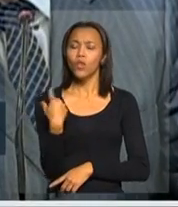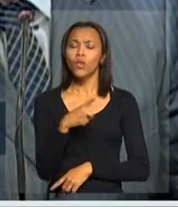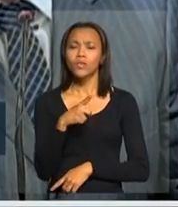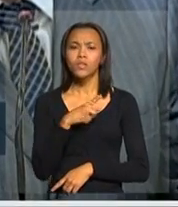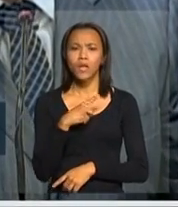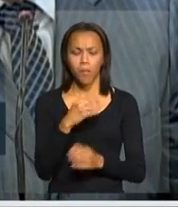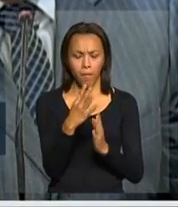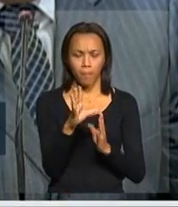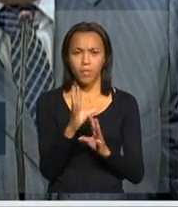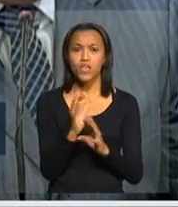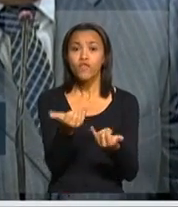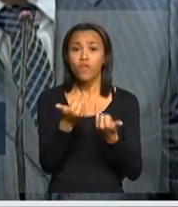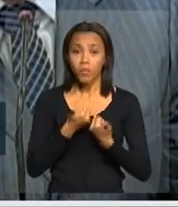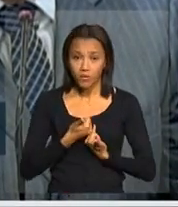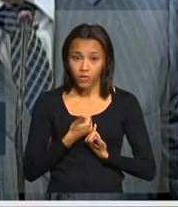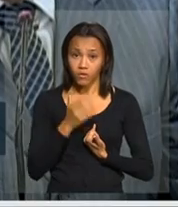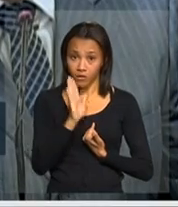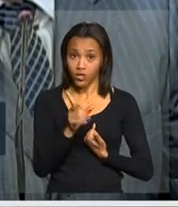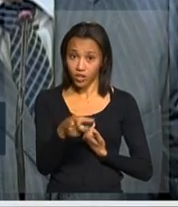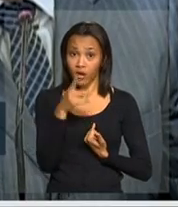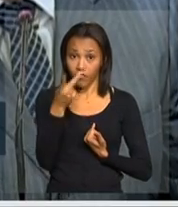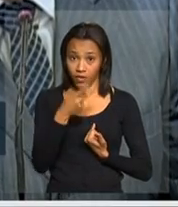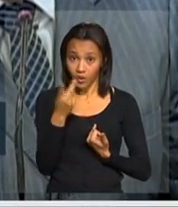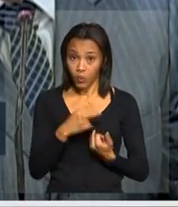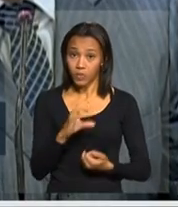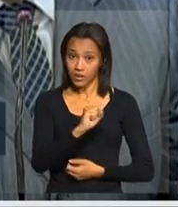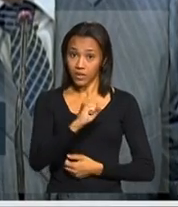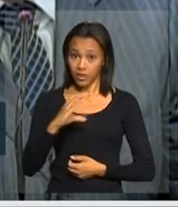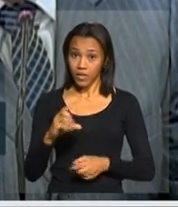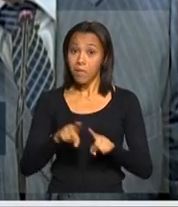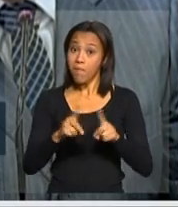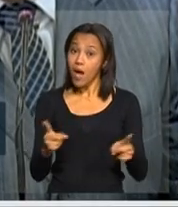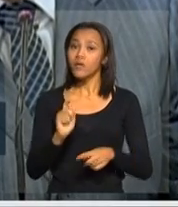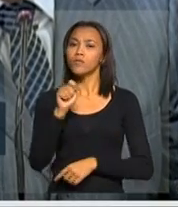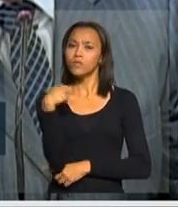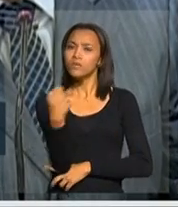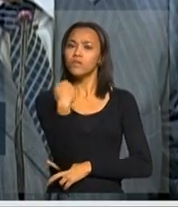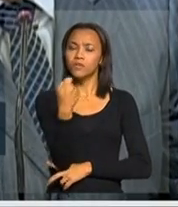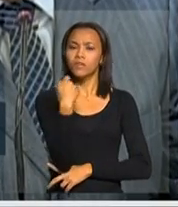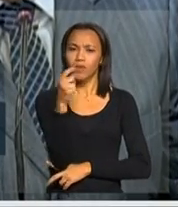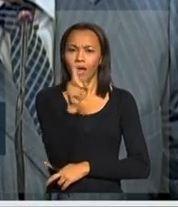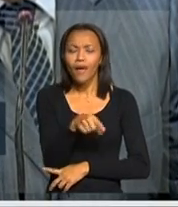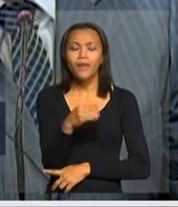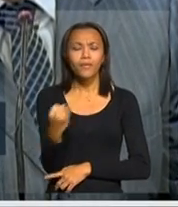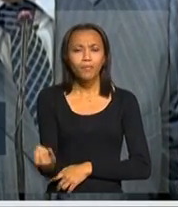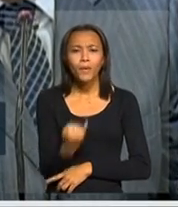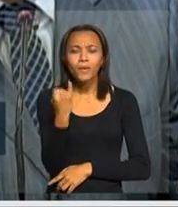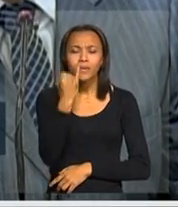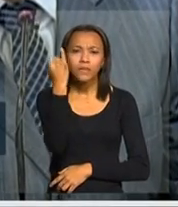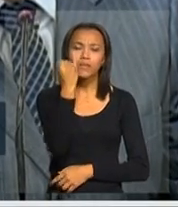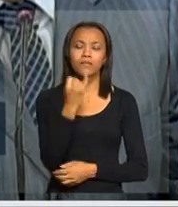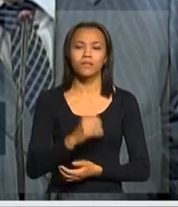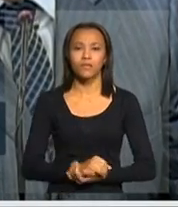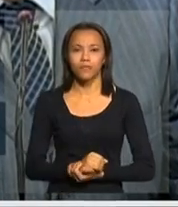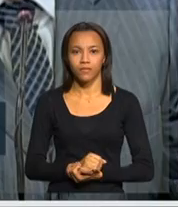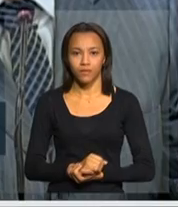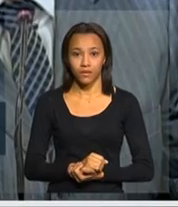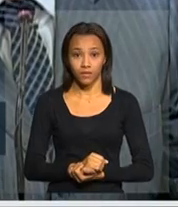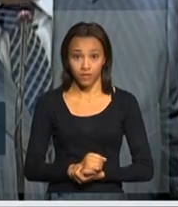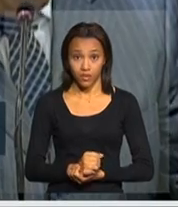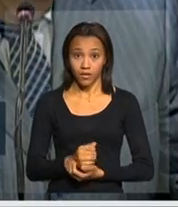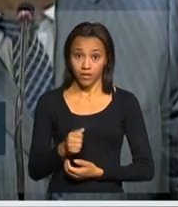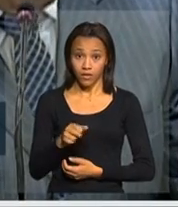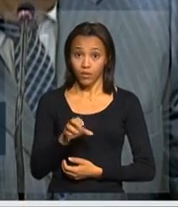dados, principalmente, você já citou Santa Catarina, mas do Rio Grande do Sul, a importância do sul,